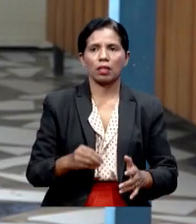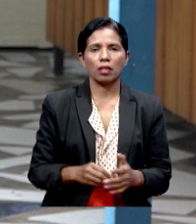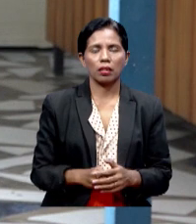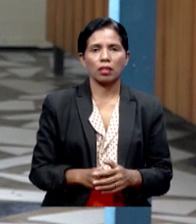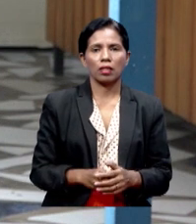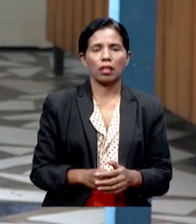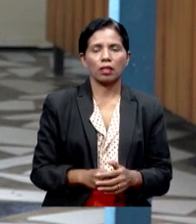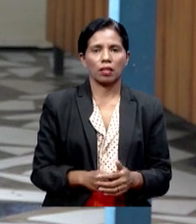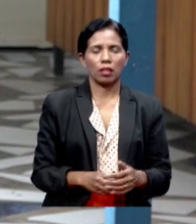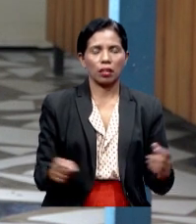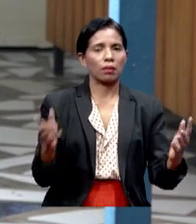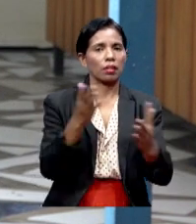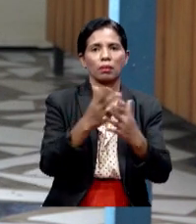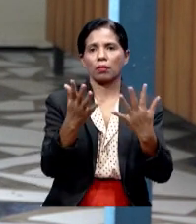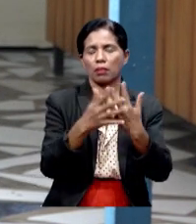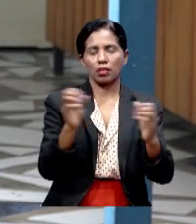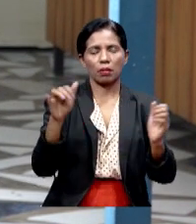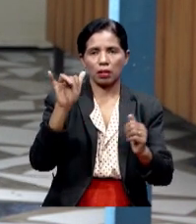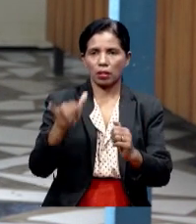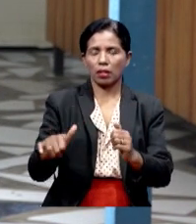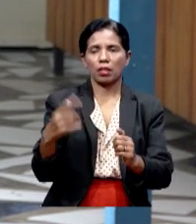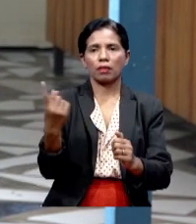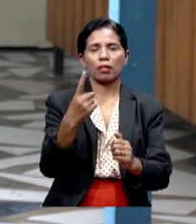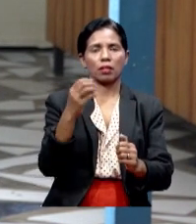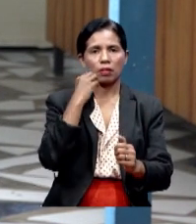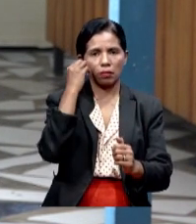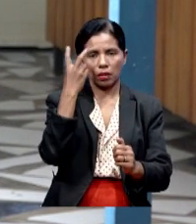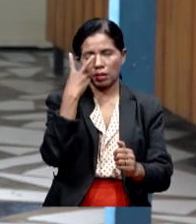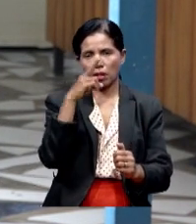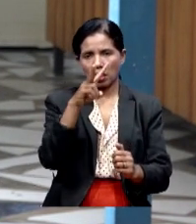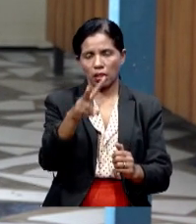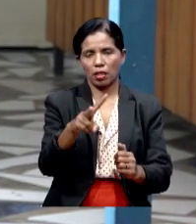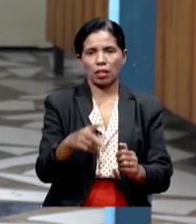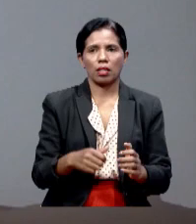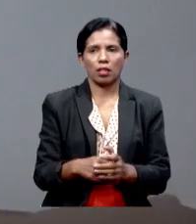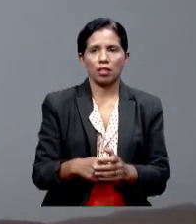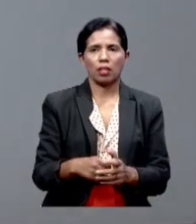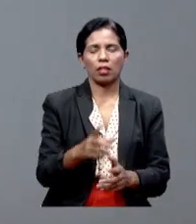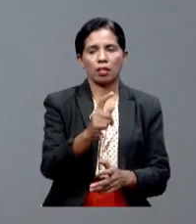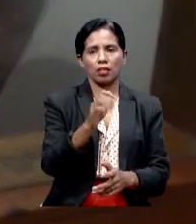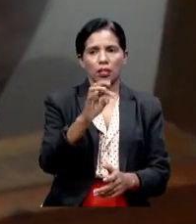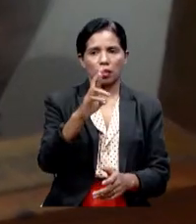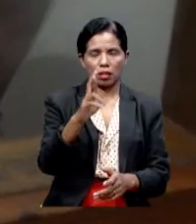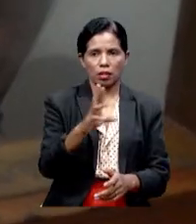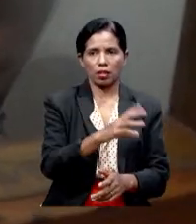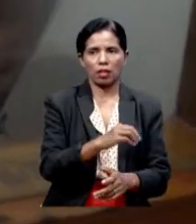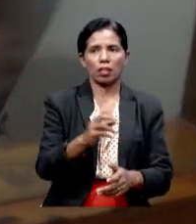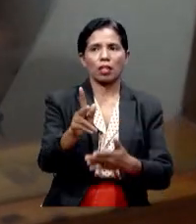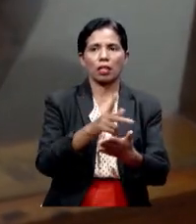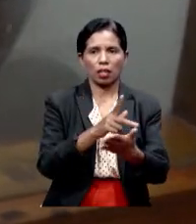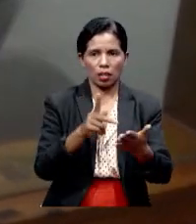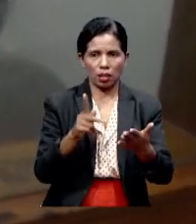residência, primeiro estar e tarefa para o requisito geral na BMAC aplica. Será que crime na